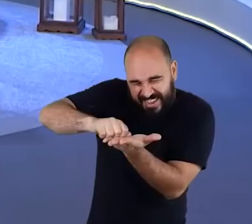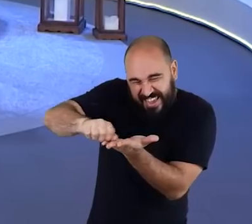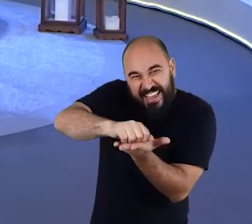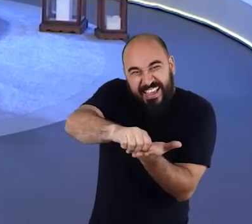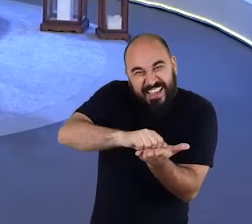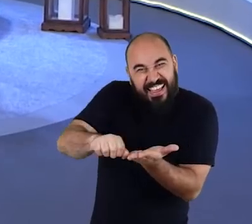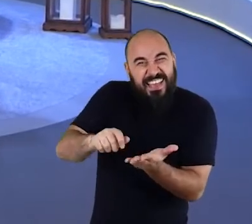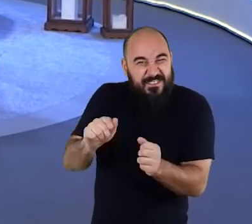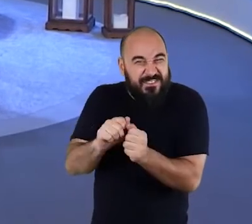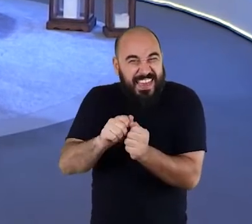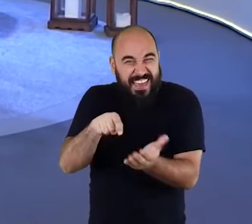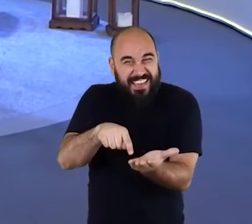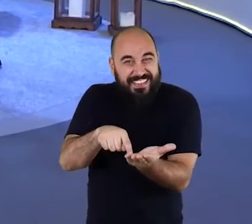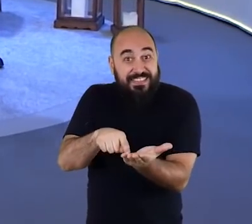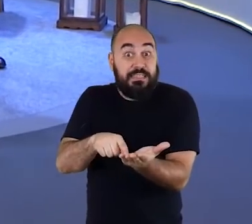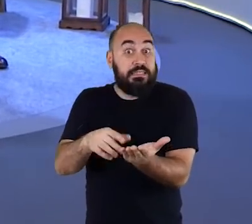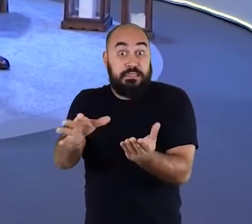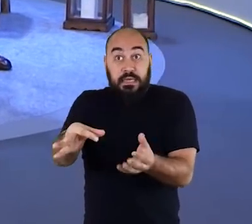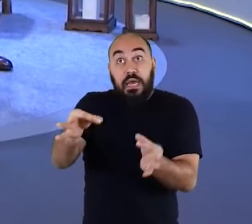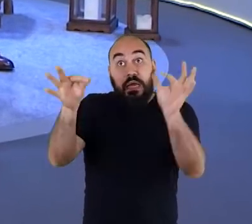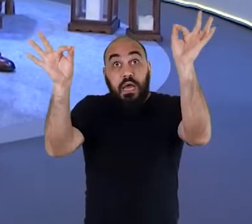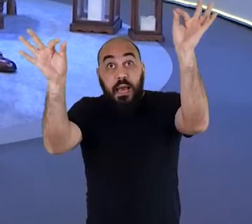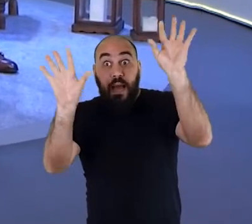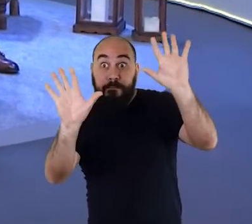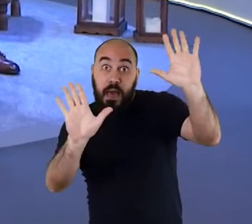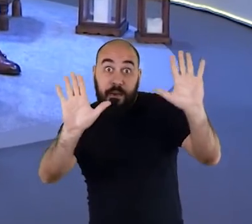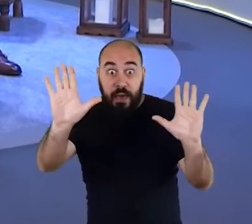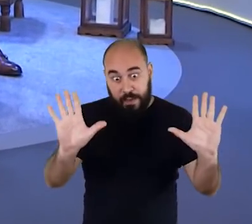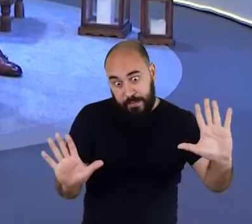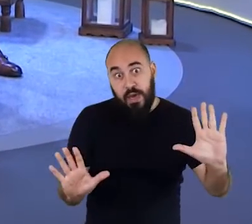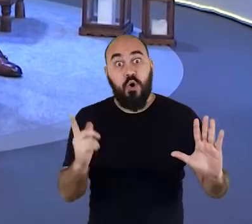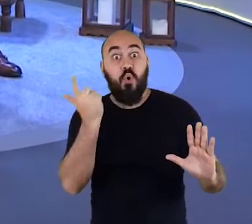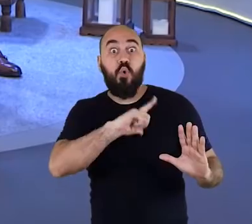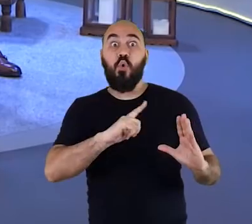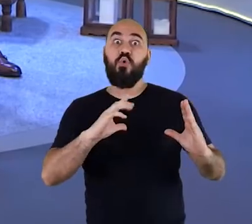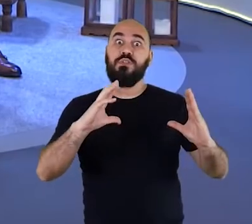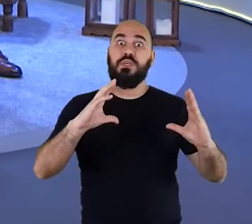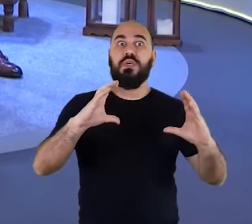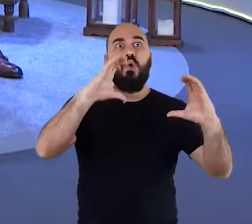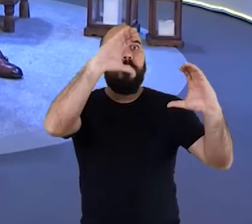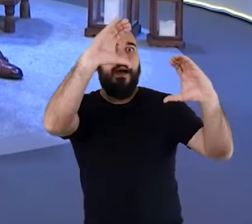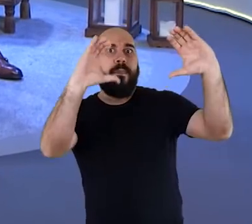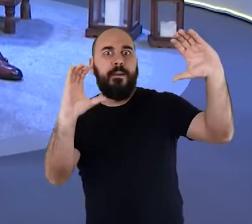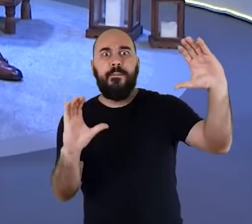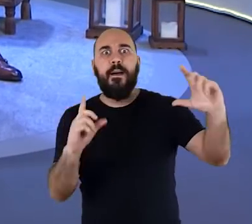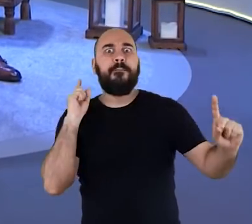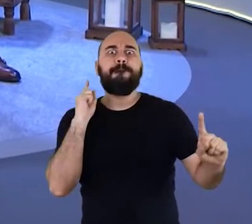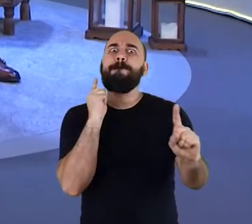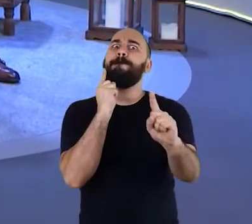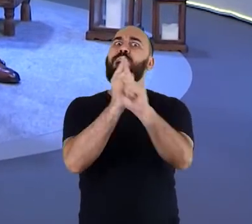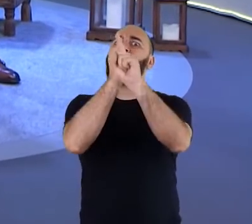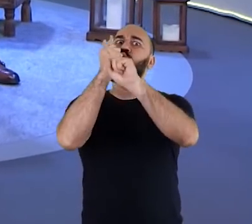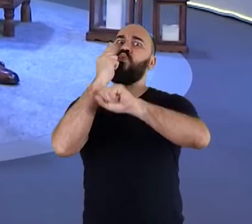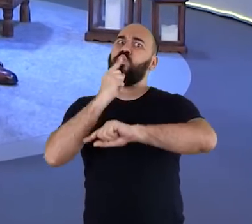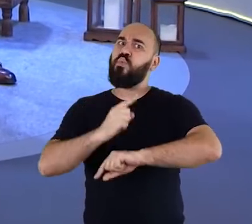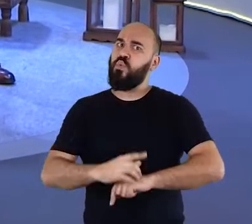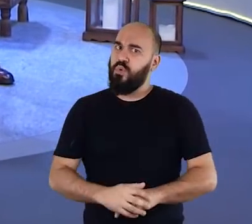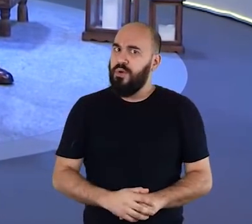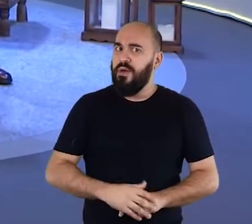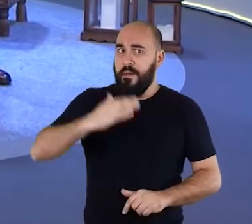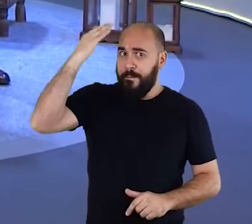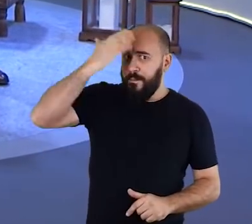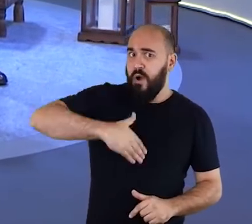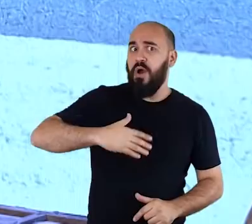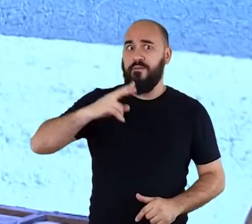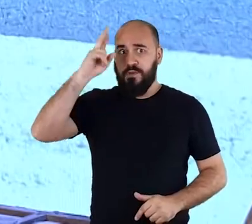seda. Se não fosse isso, nós nem saberíamos desse importante artefato que traz evidências históricas a favor da